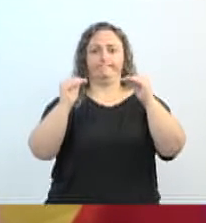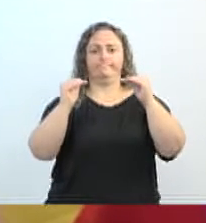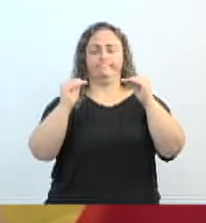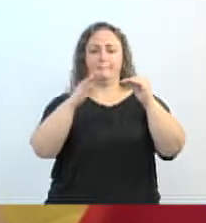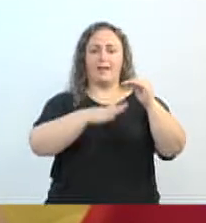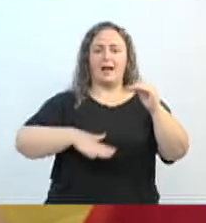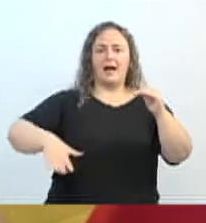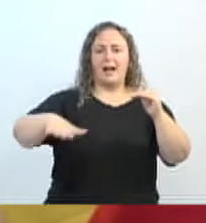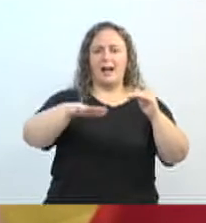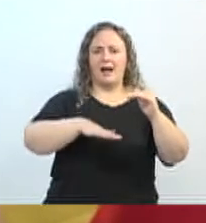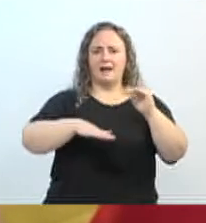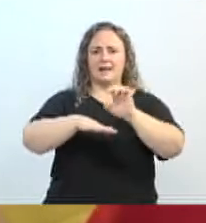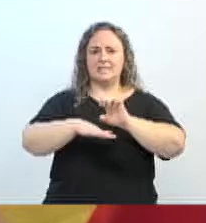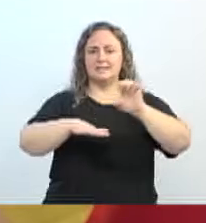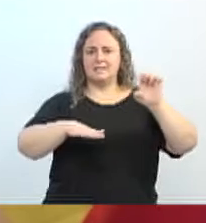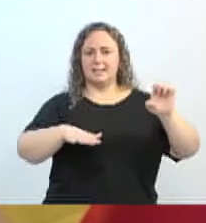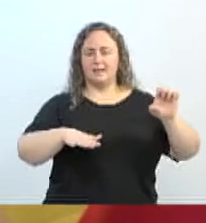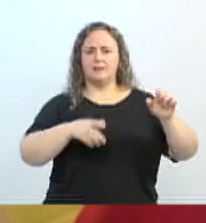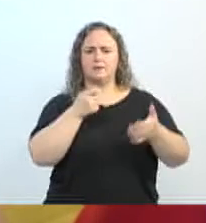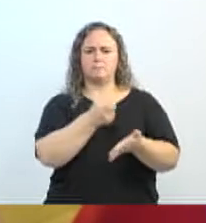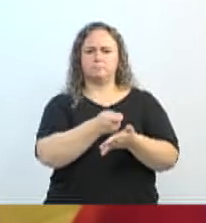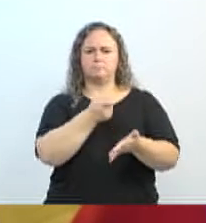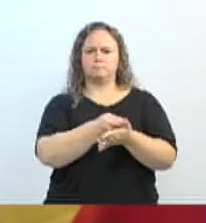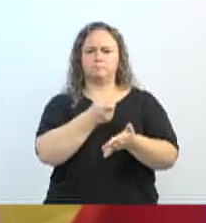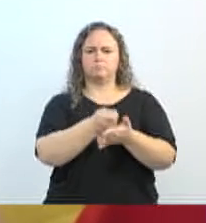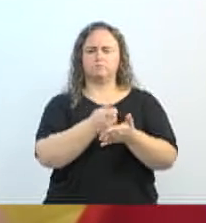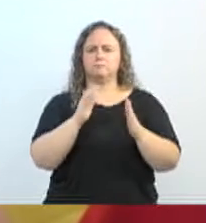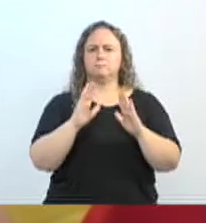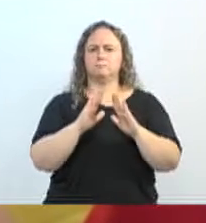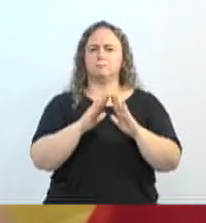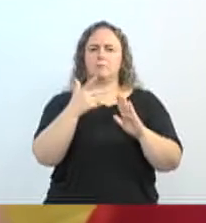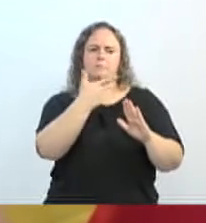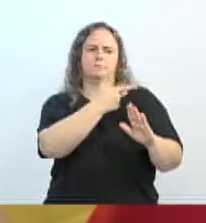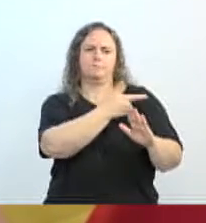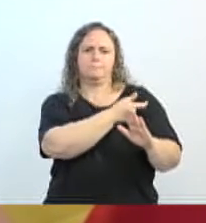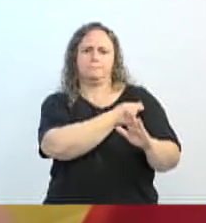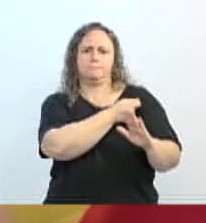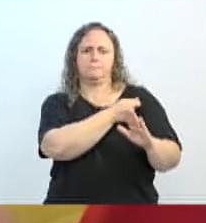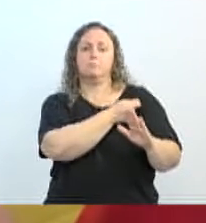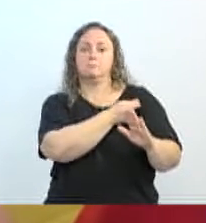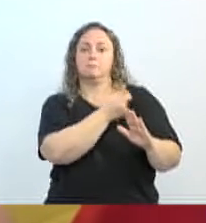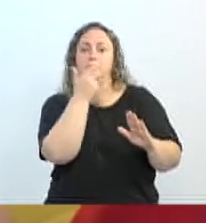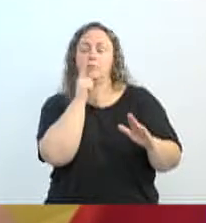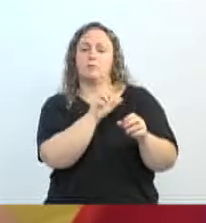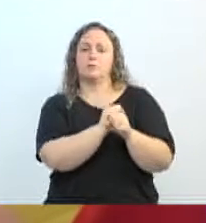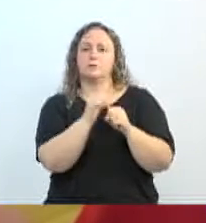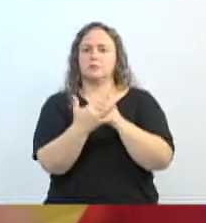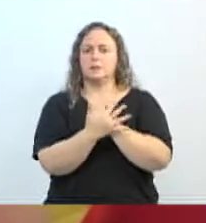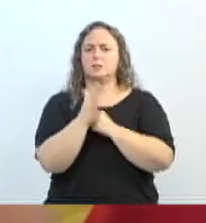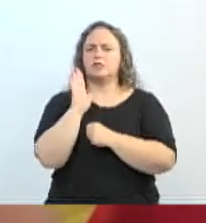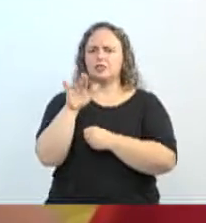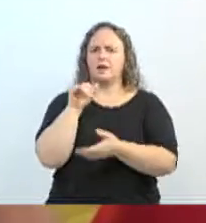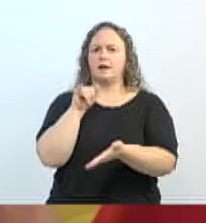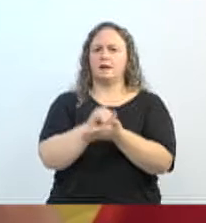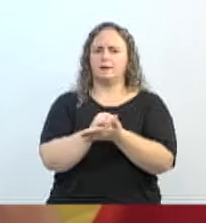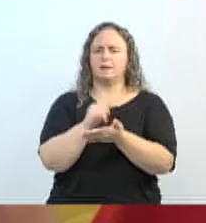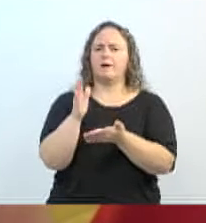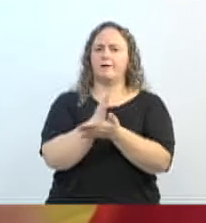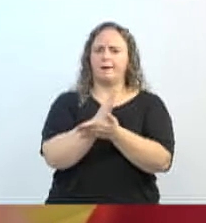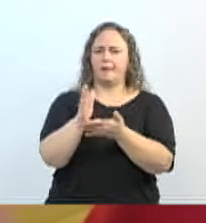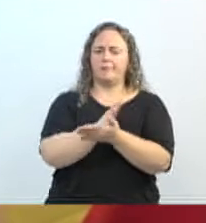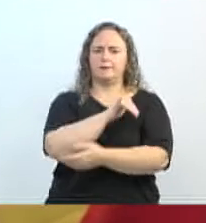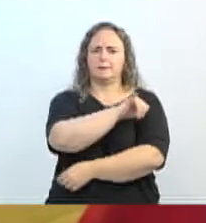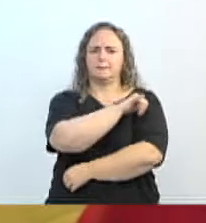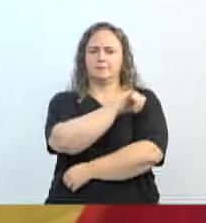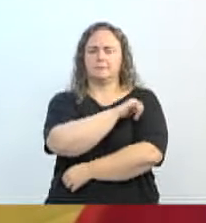esquerda, quer que todo mundo tome a vacina forçadamente, sob o risco de não poder acessar mais ambientes públicos. Isso já está sendo implementado em cidades como Rio de Janeiro e